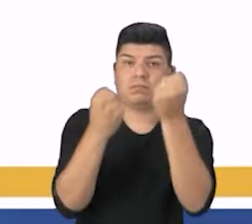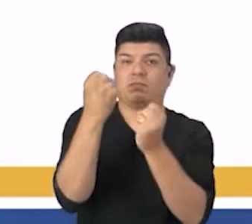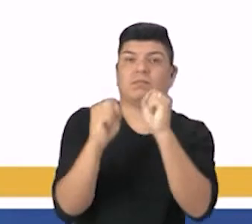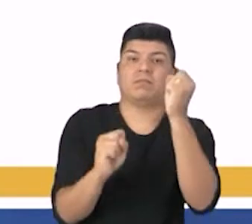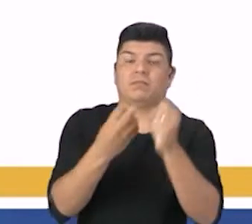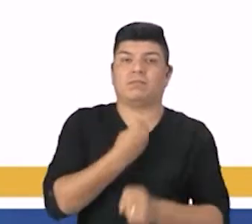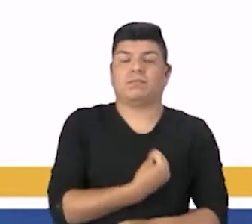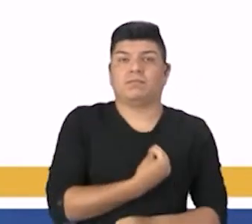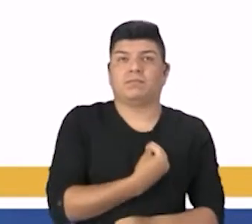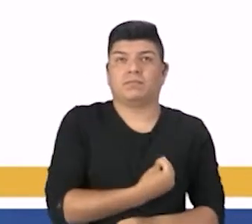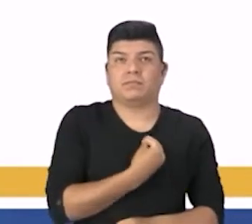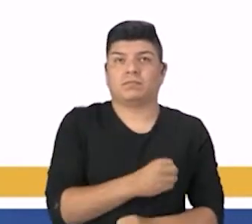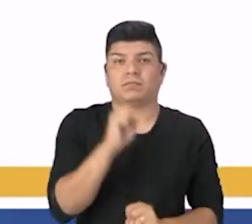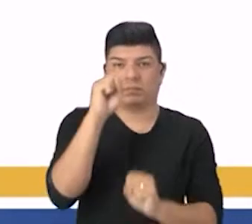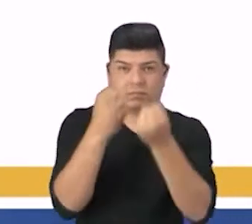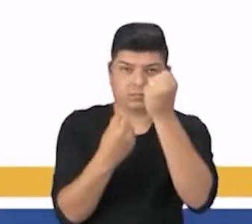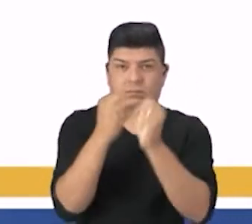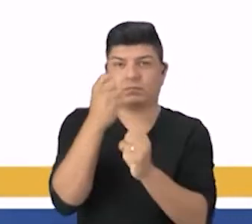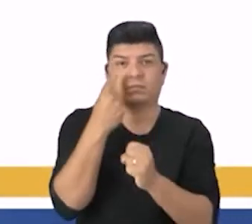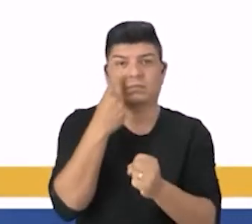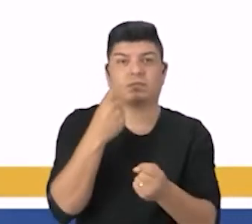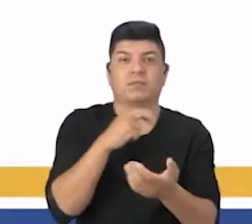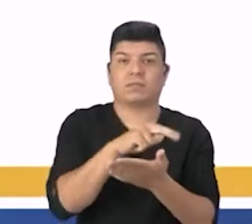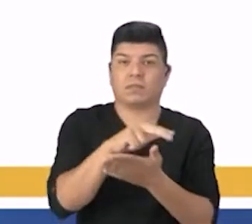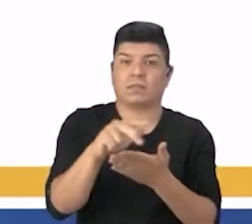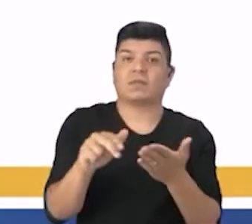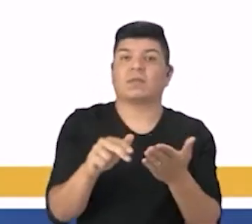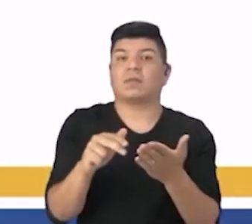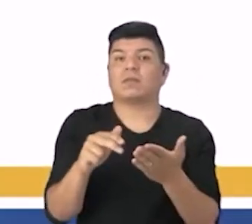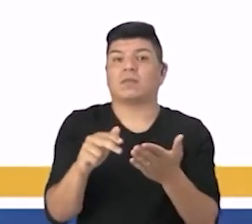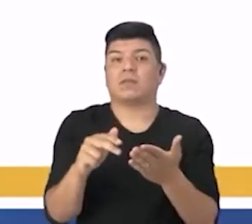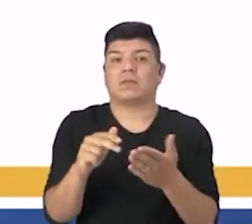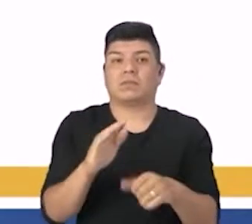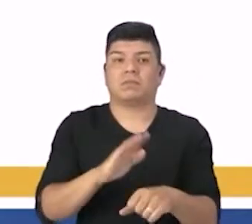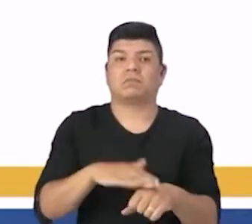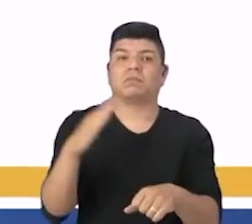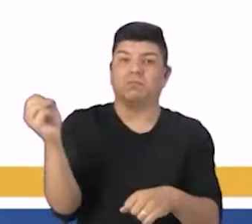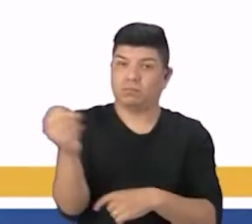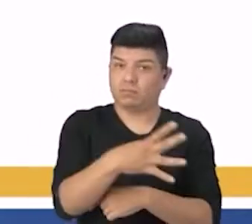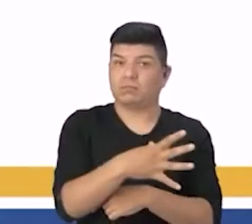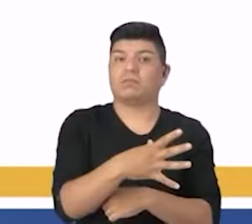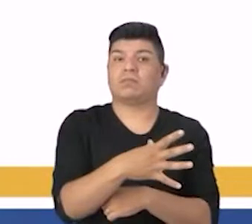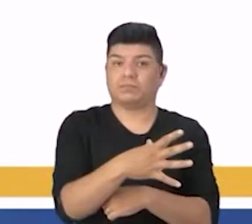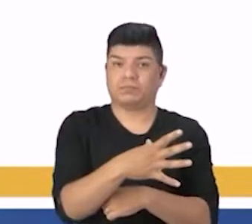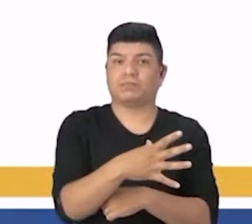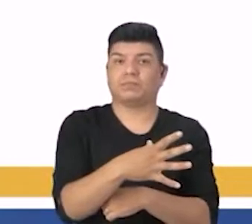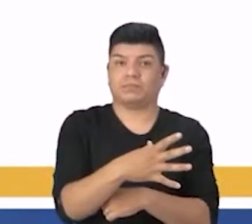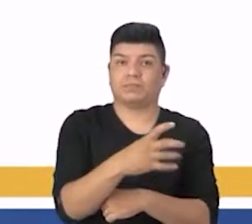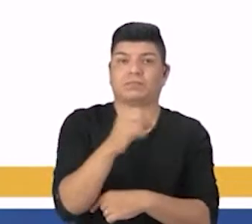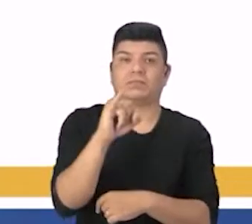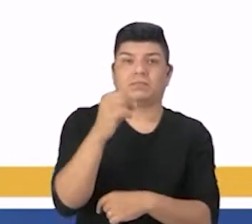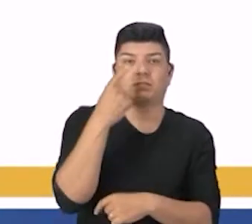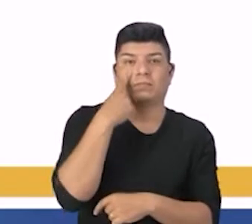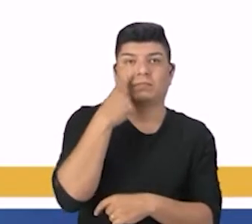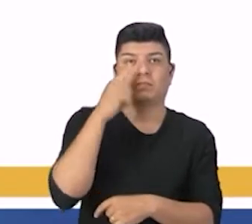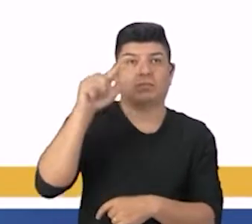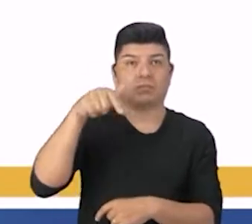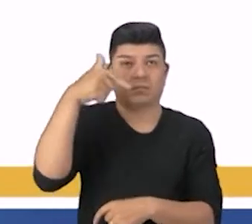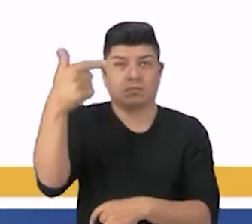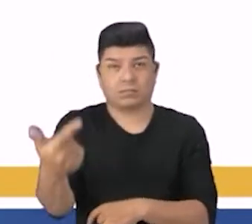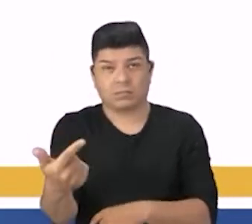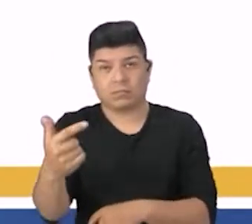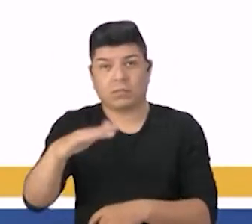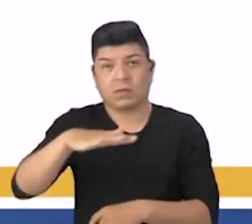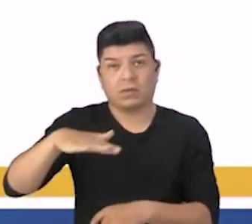estão presentes nessa máquinas as máquinas muito sofisticada se você olhar na outra